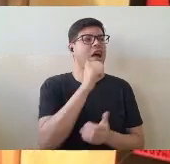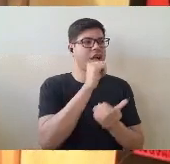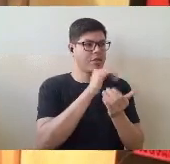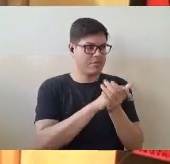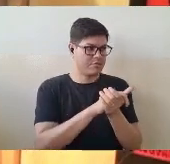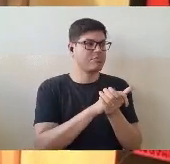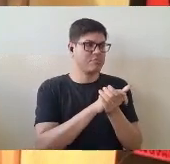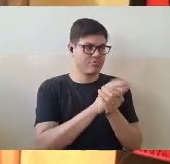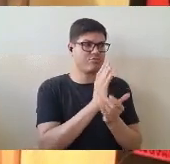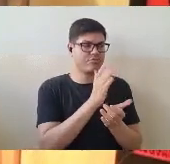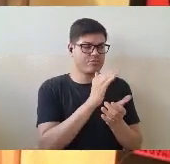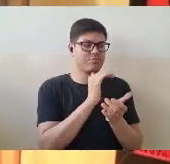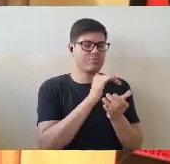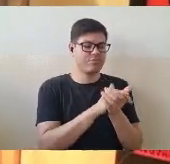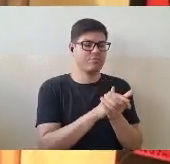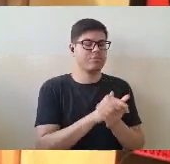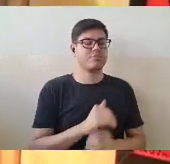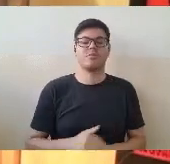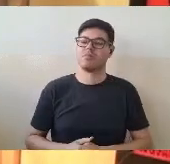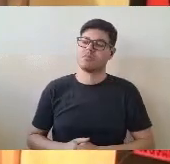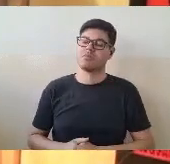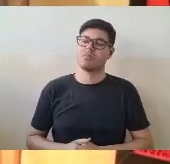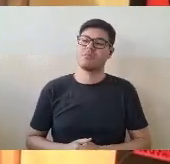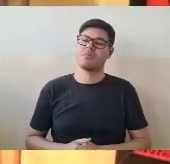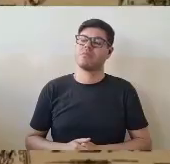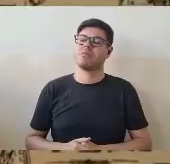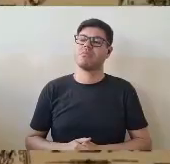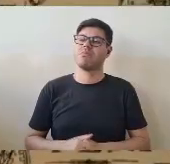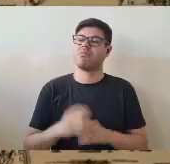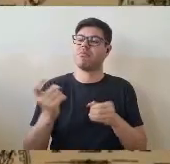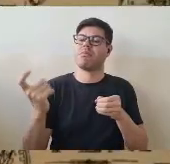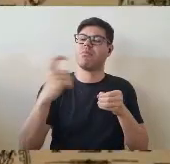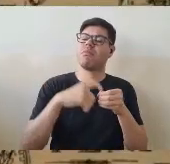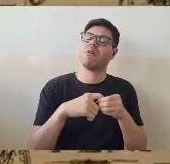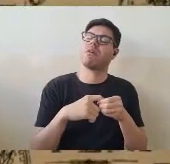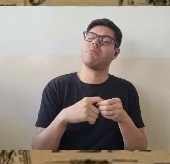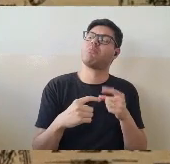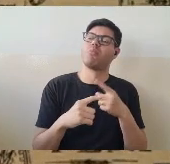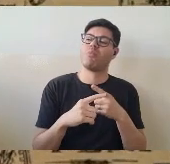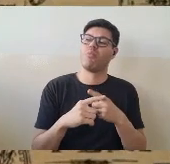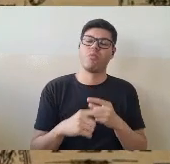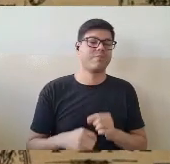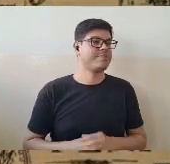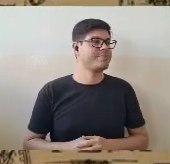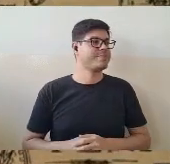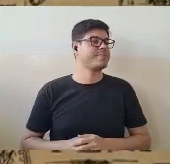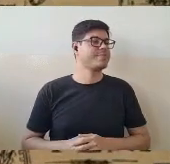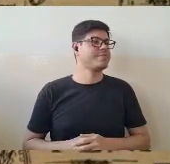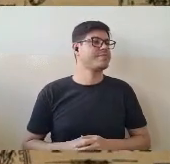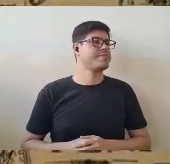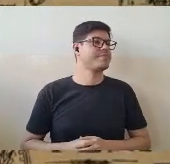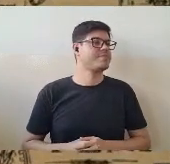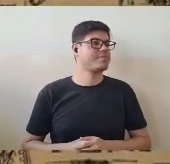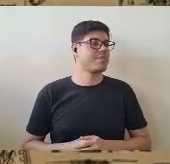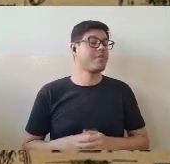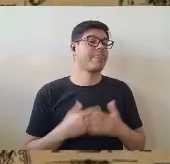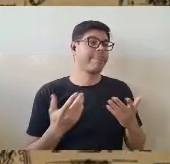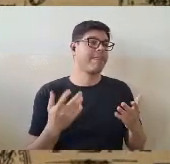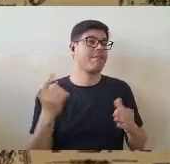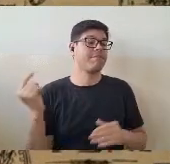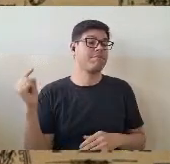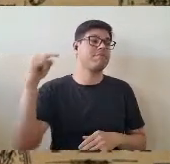E como é que resolveu vir para Araras? Por causa da esposa? Eu tive um convite, entendeu, de colega daqui, à